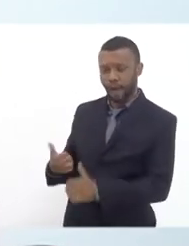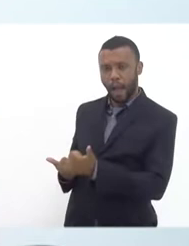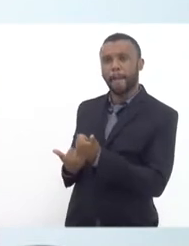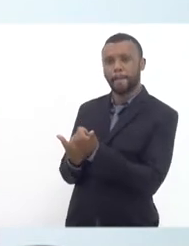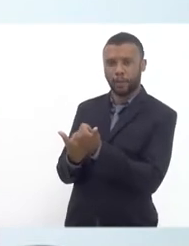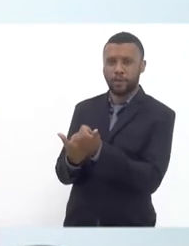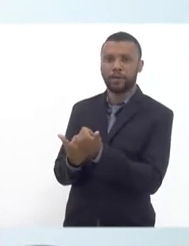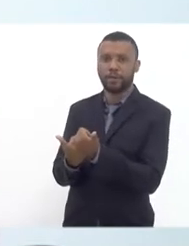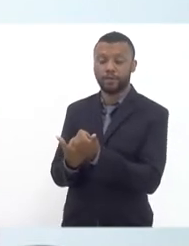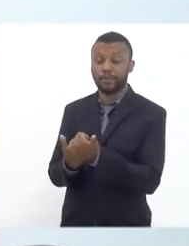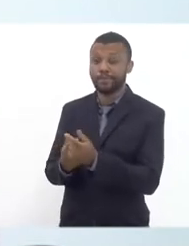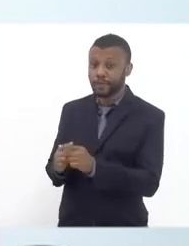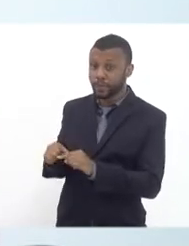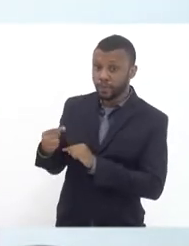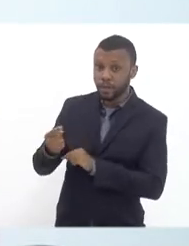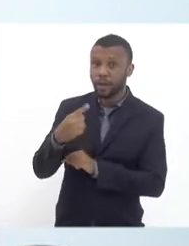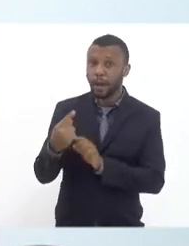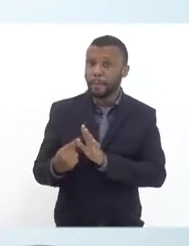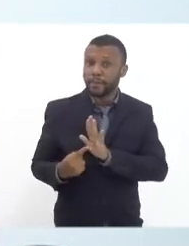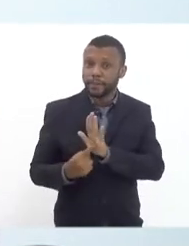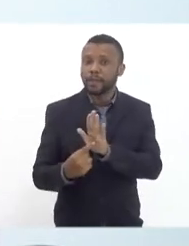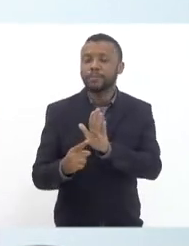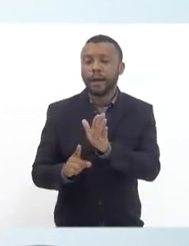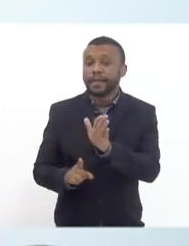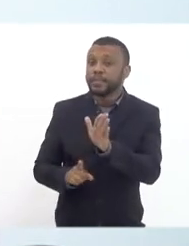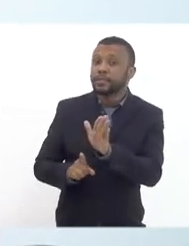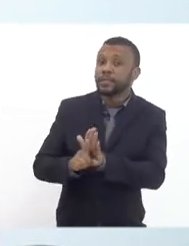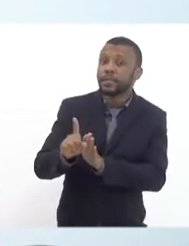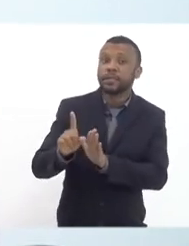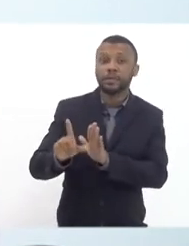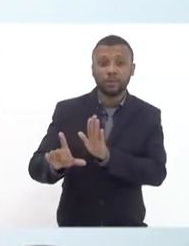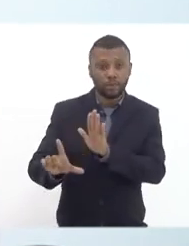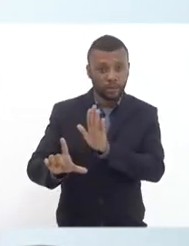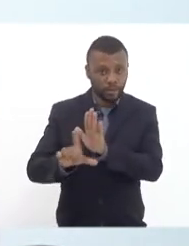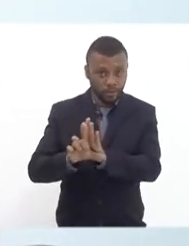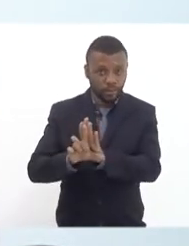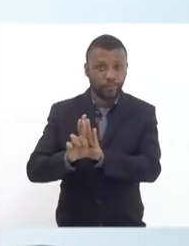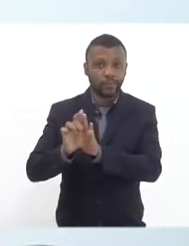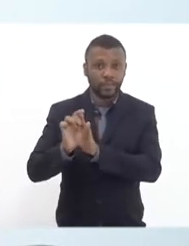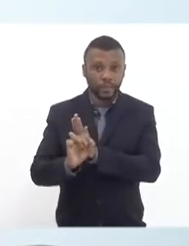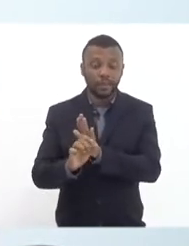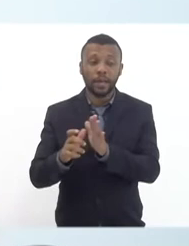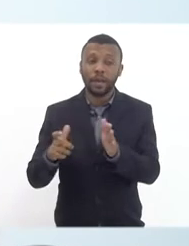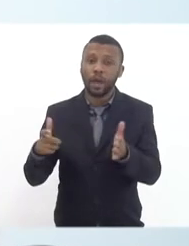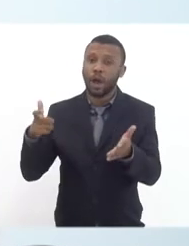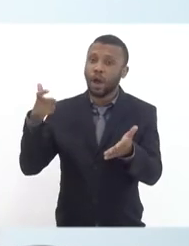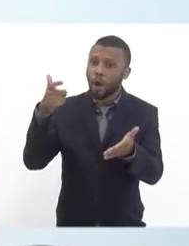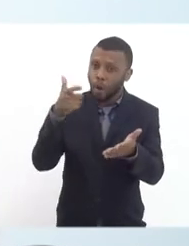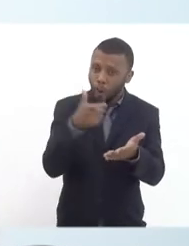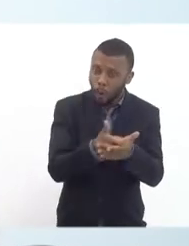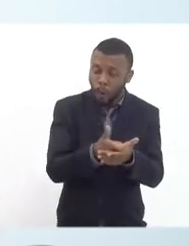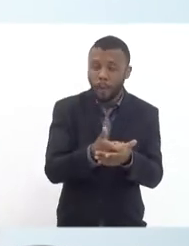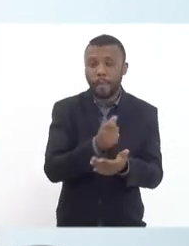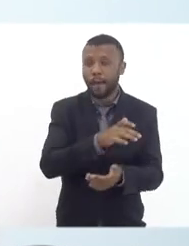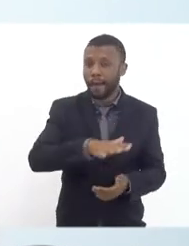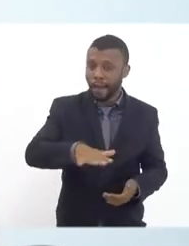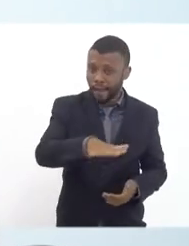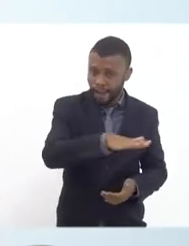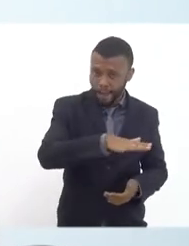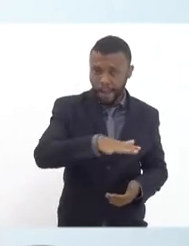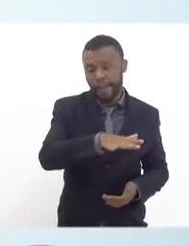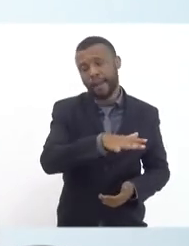gente apresentou uma indicação legislativa de utilidade pública que desapropria a área e a gente